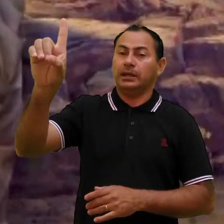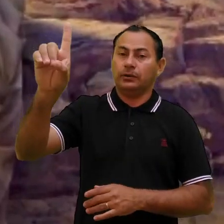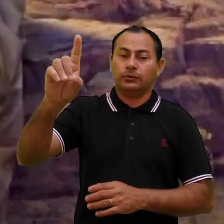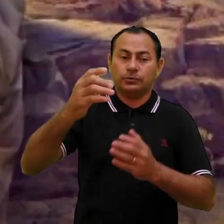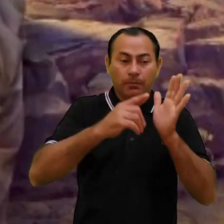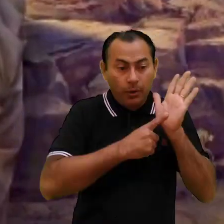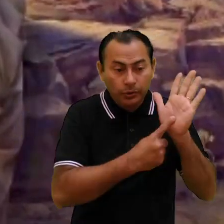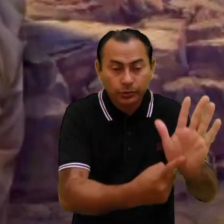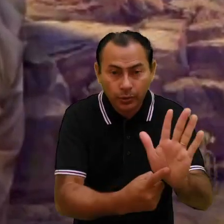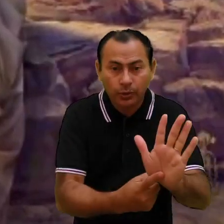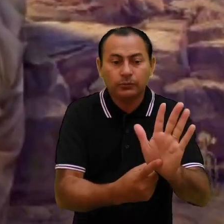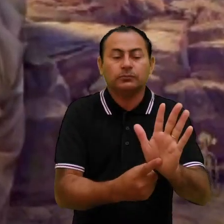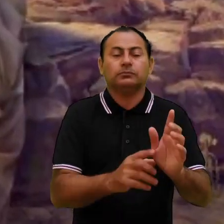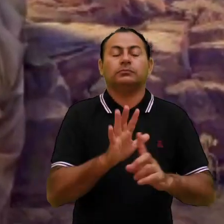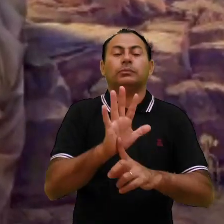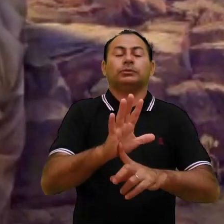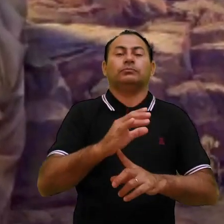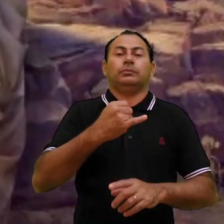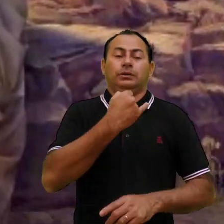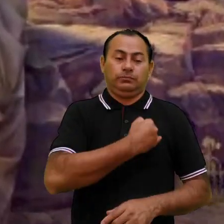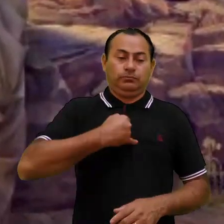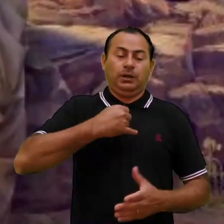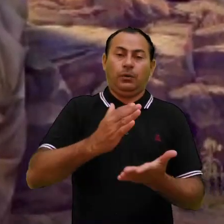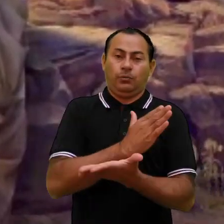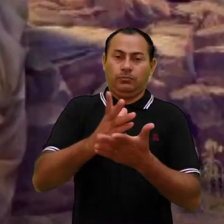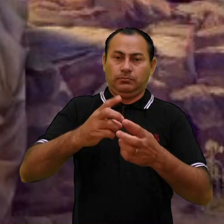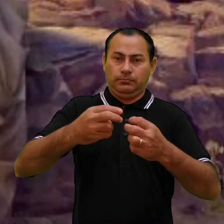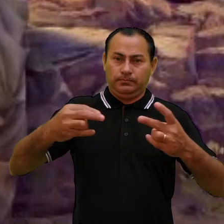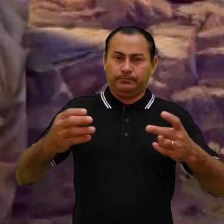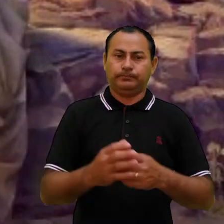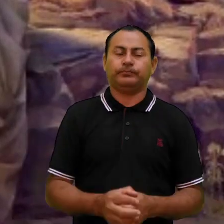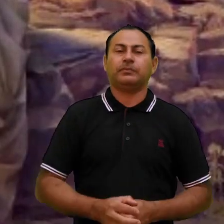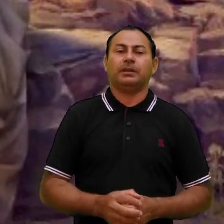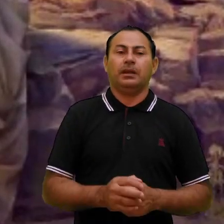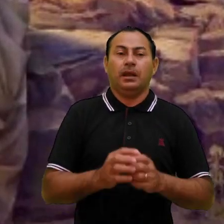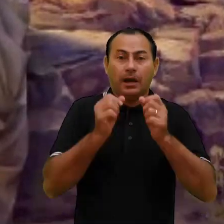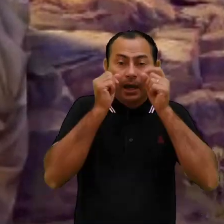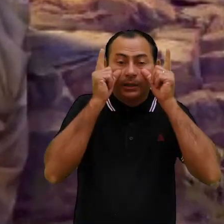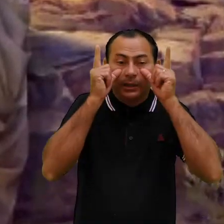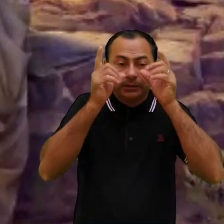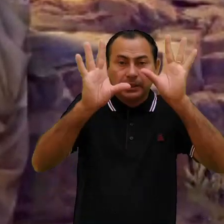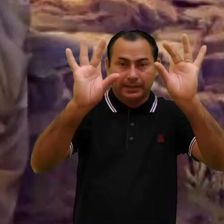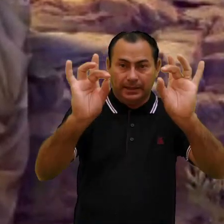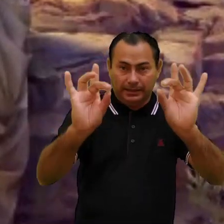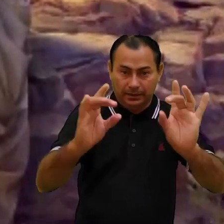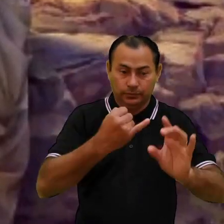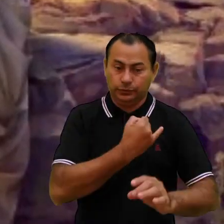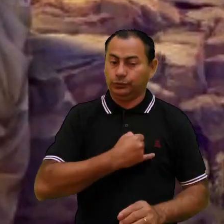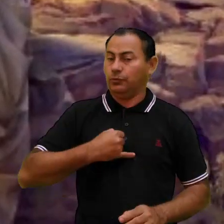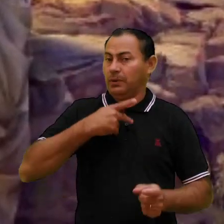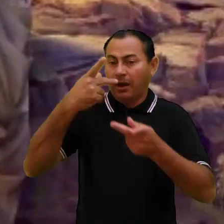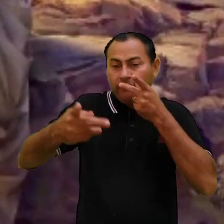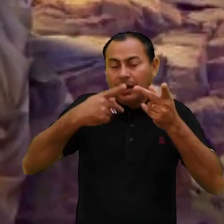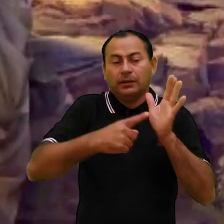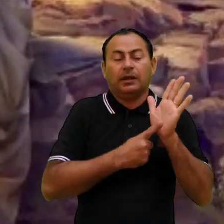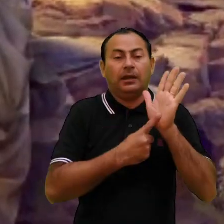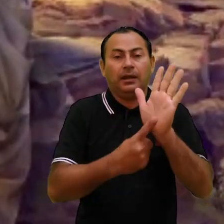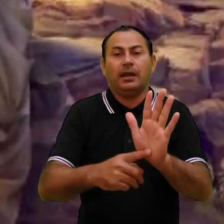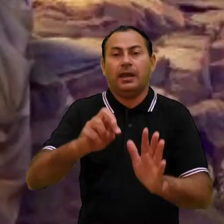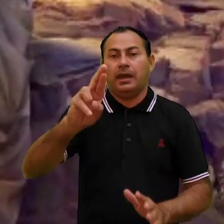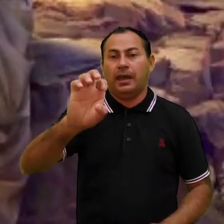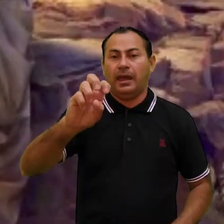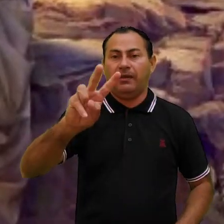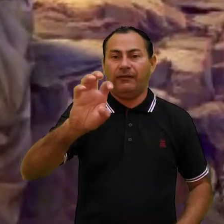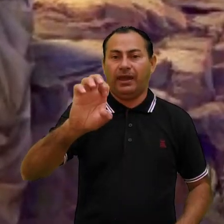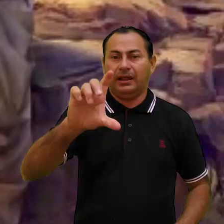tirou o véu e revelou a João alguma coisa. Atente para o detalhe que João não fala revelações